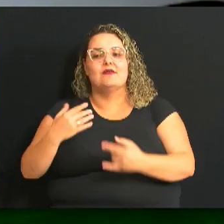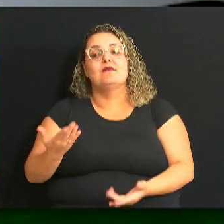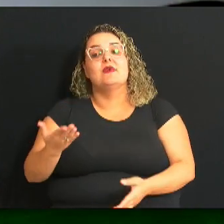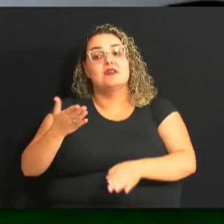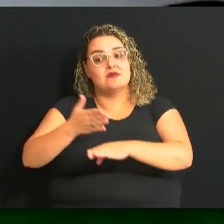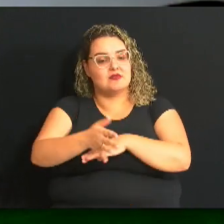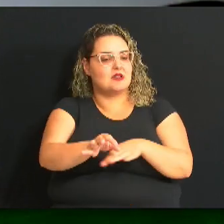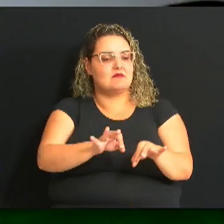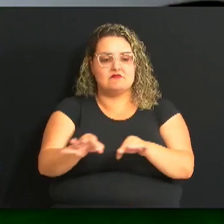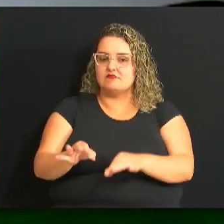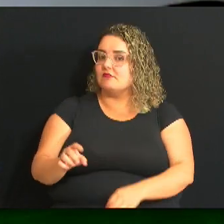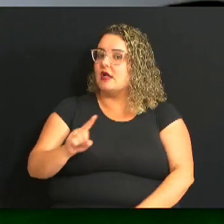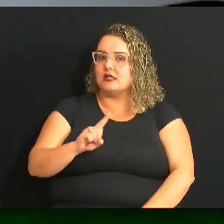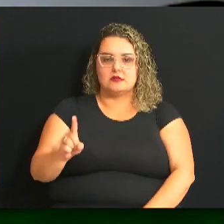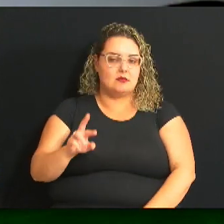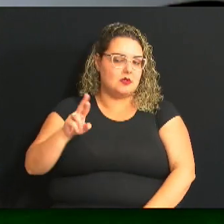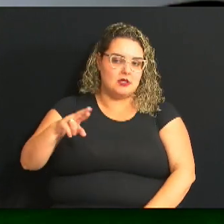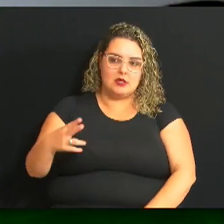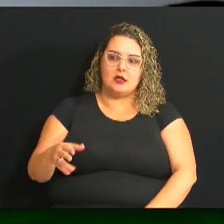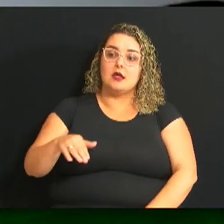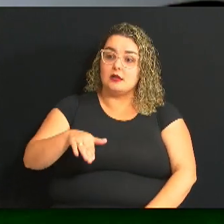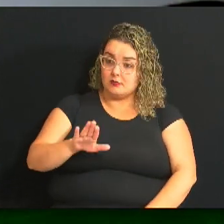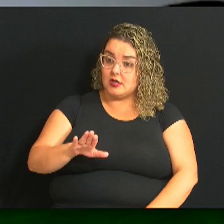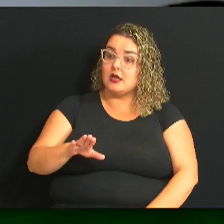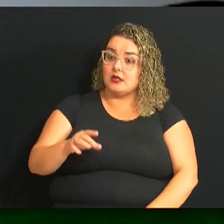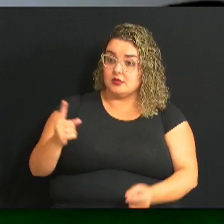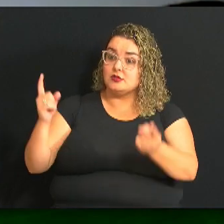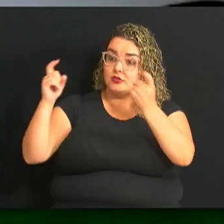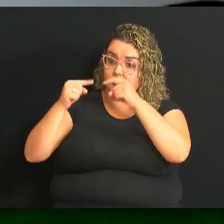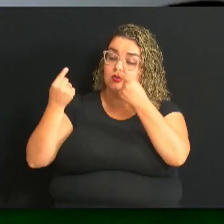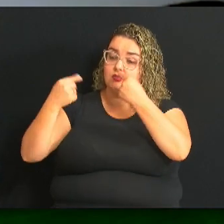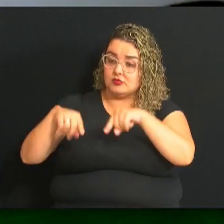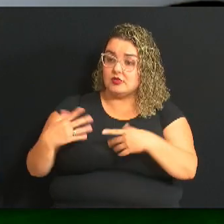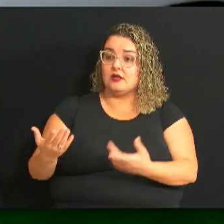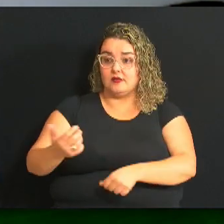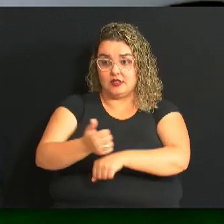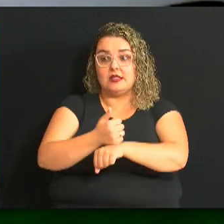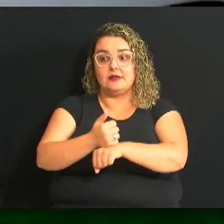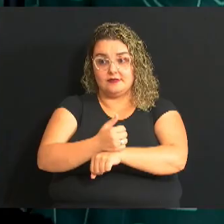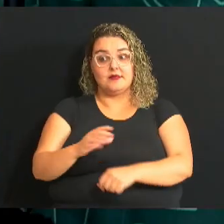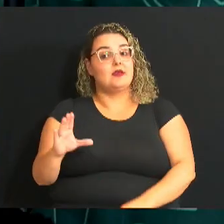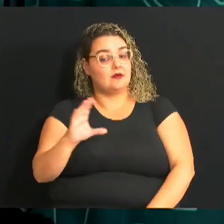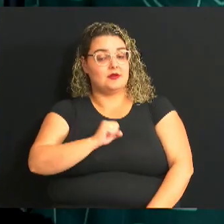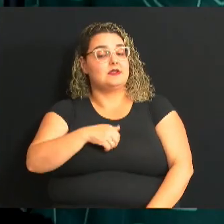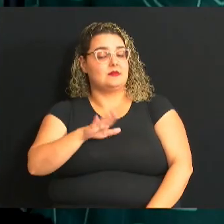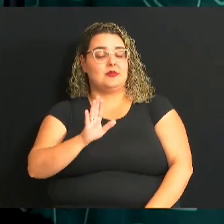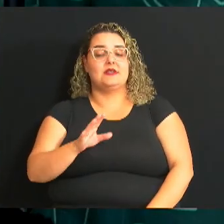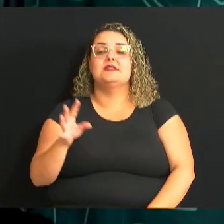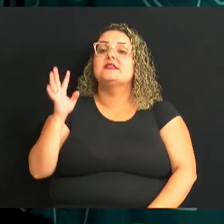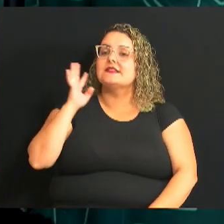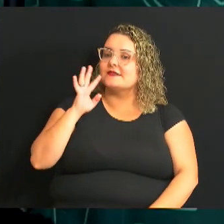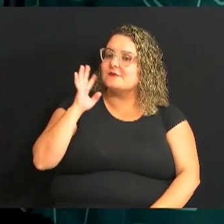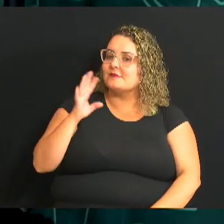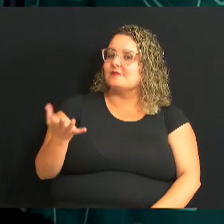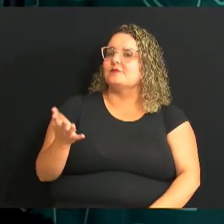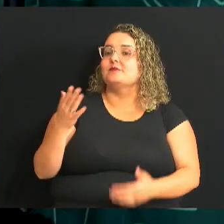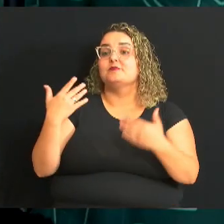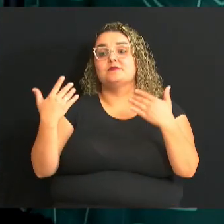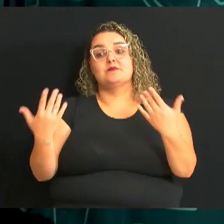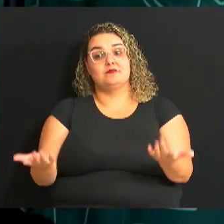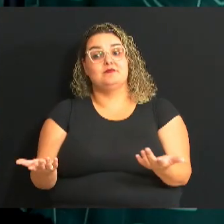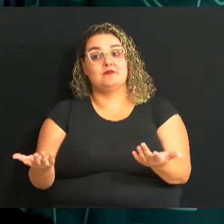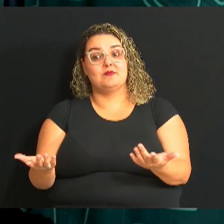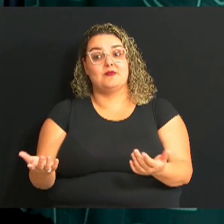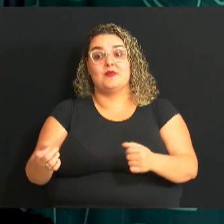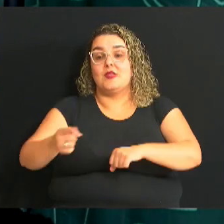projeto não por causa disso, era mais por causa dos desafios mesmo. Aí eu acabei gostando. Que legal, que bacana. Bom, gente, é isso aí. O